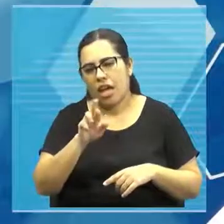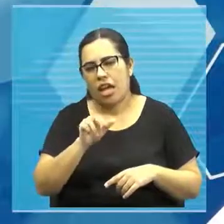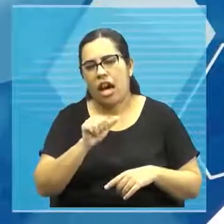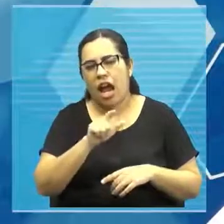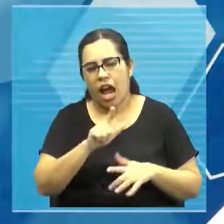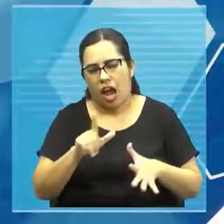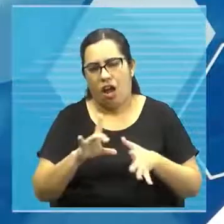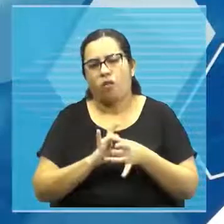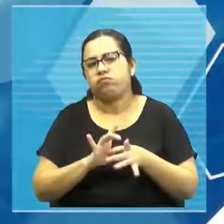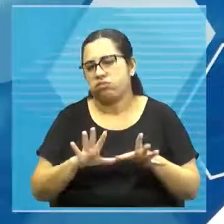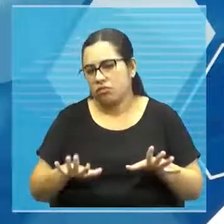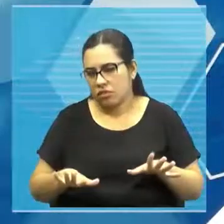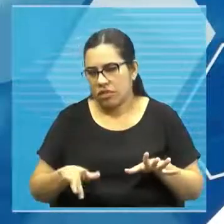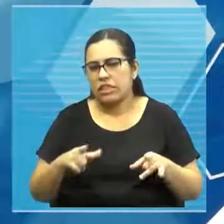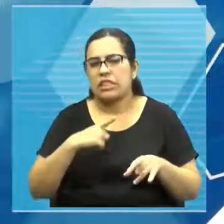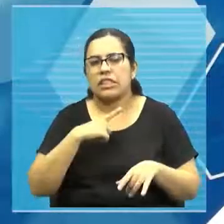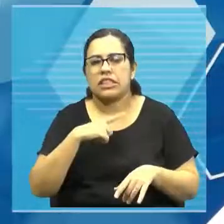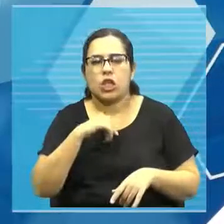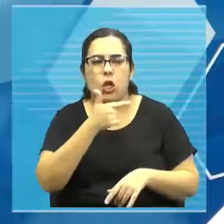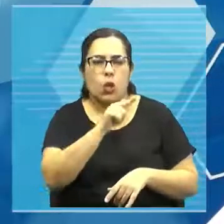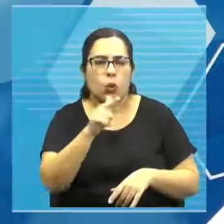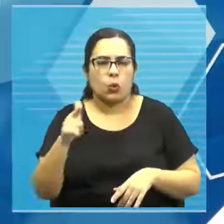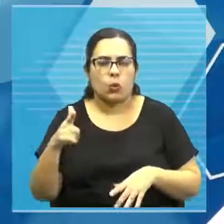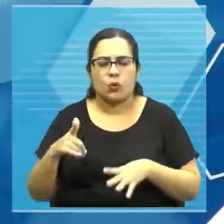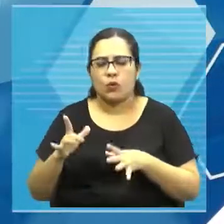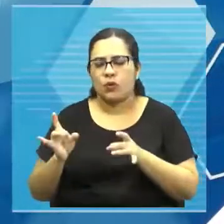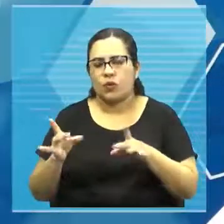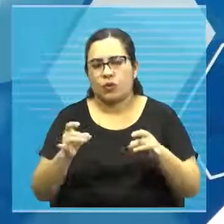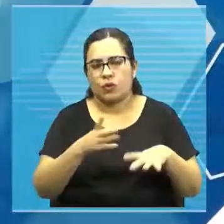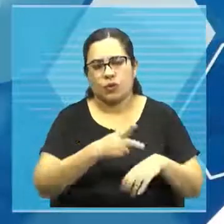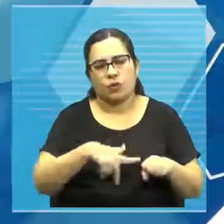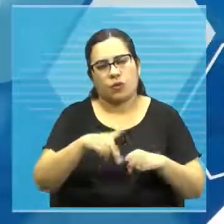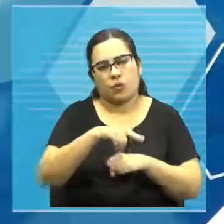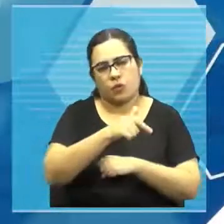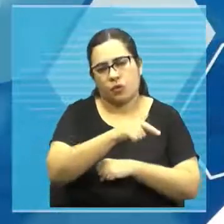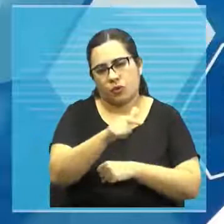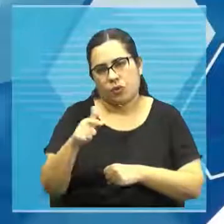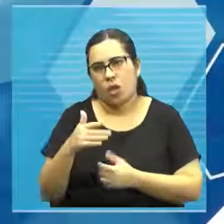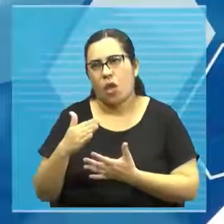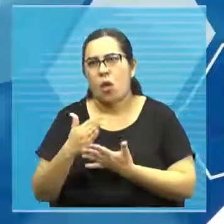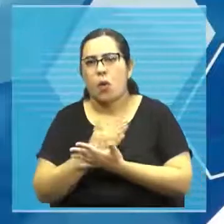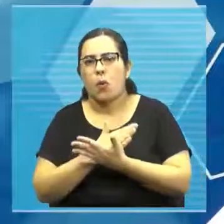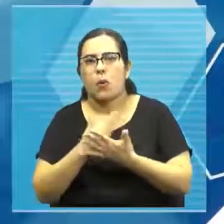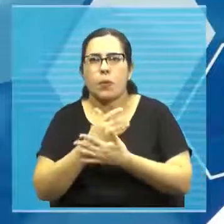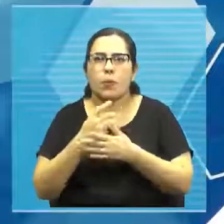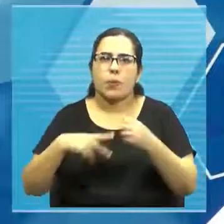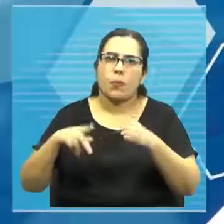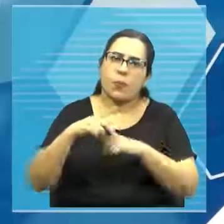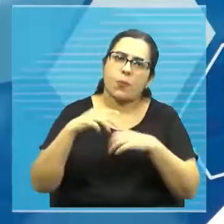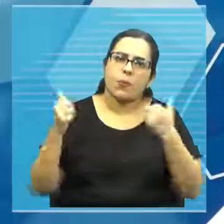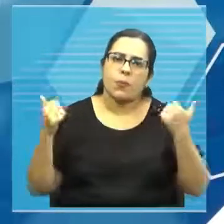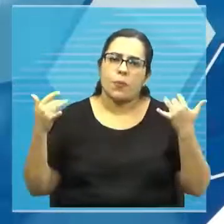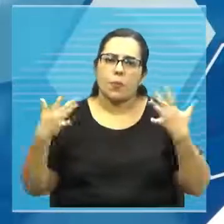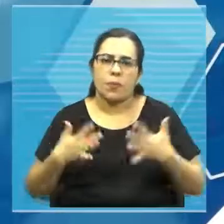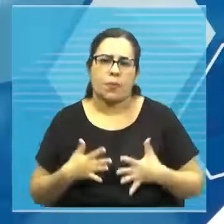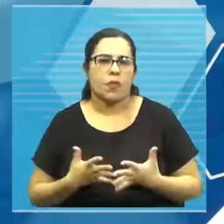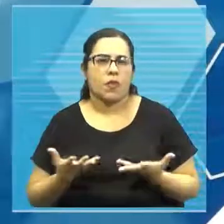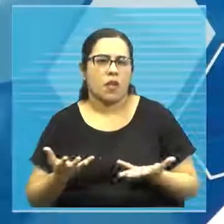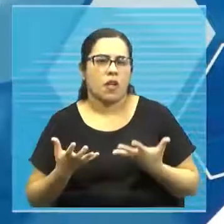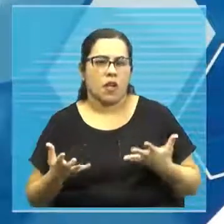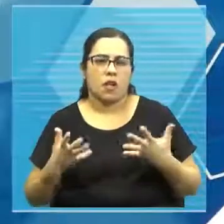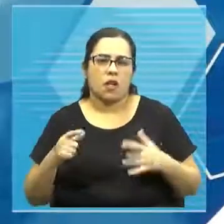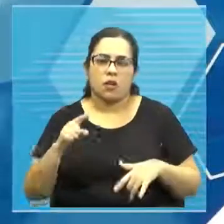também tem outras visões de comércio internacional tem visão Que país faz assim eu quero preservar